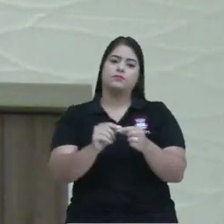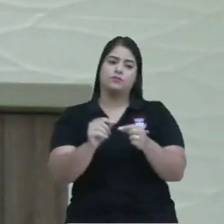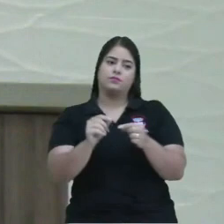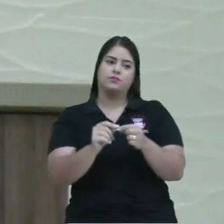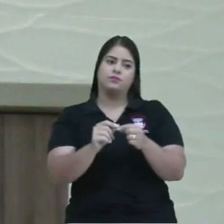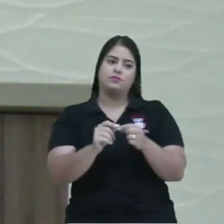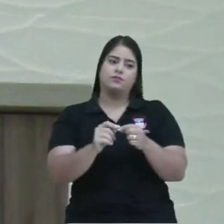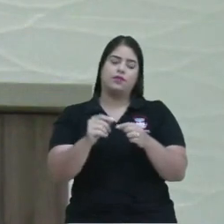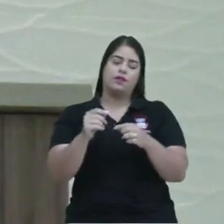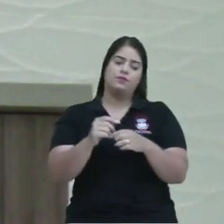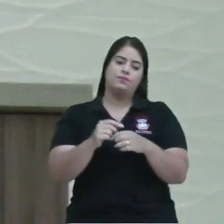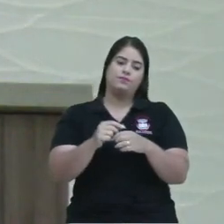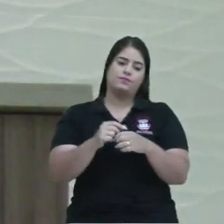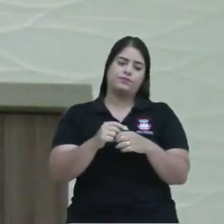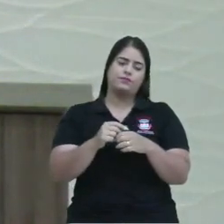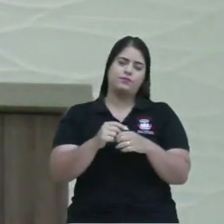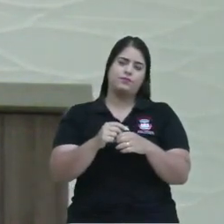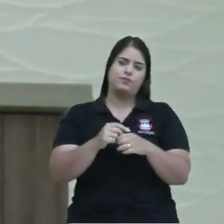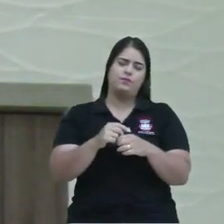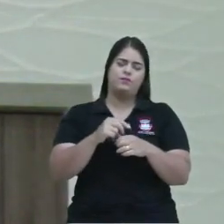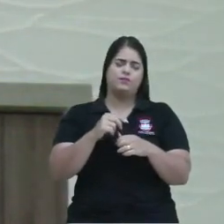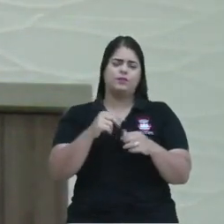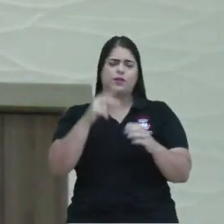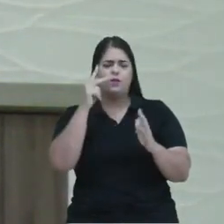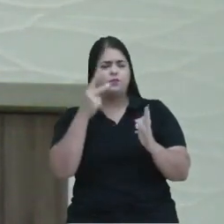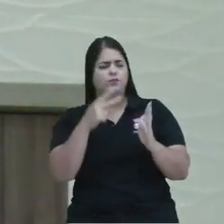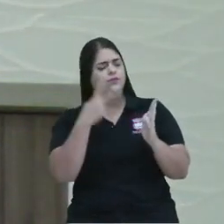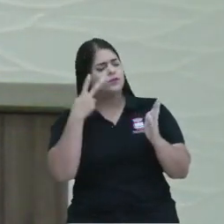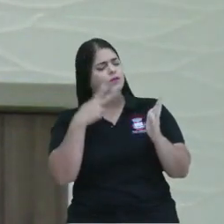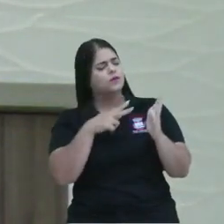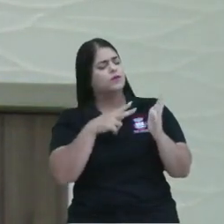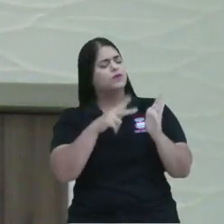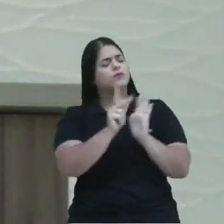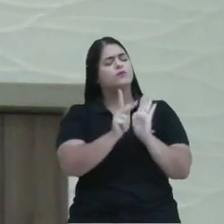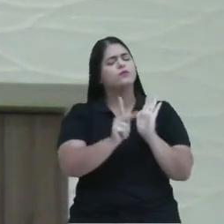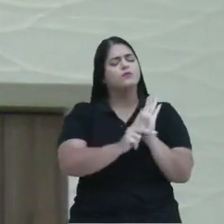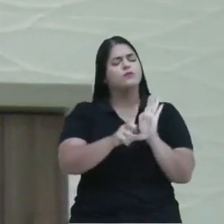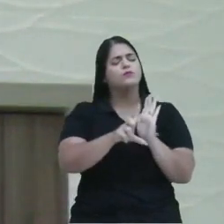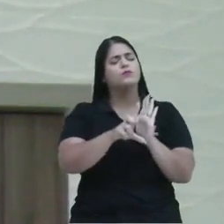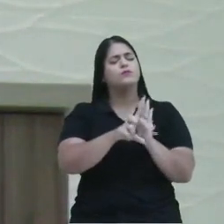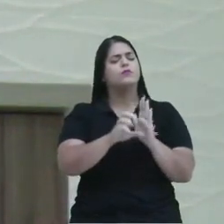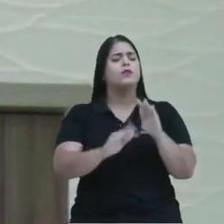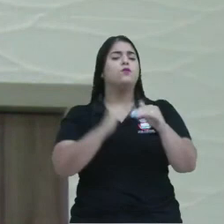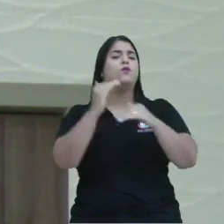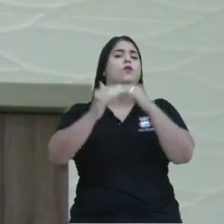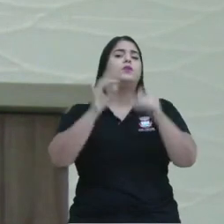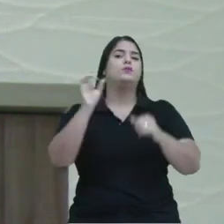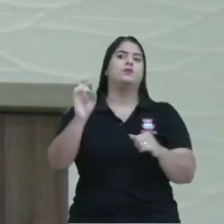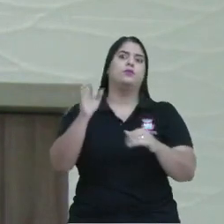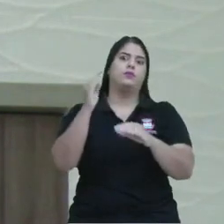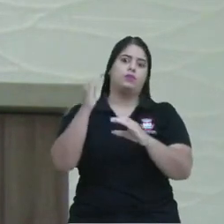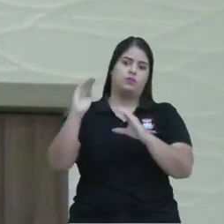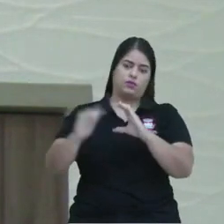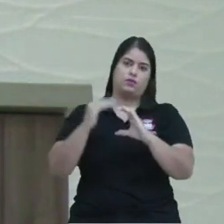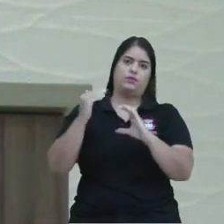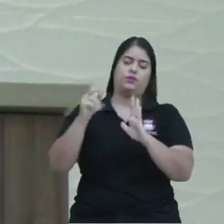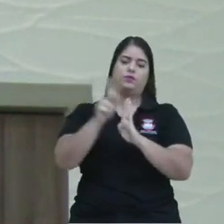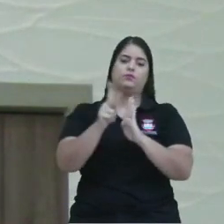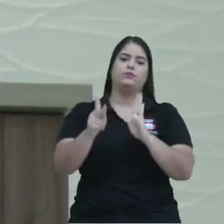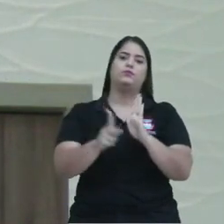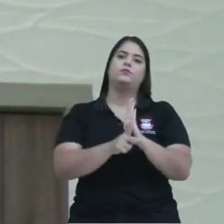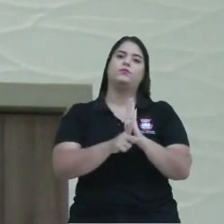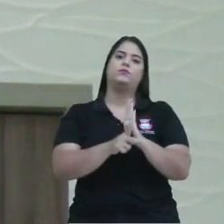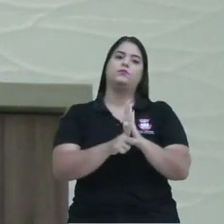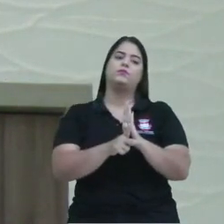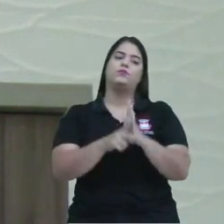a análise desse projeto, desse aumento, e só mande para a Câmara um projeto que ele não